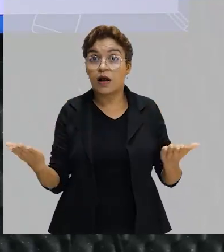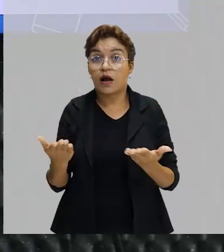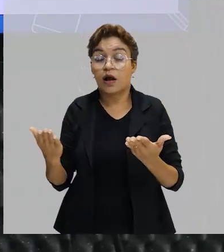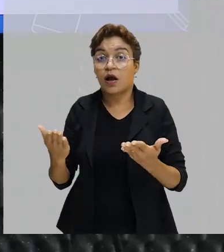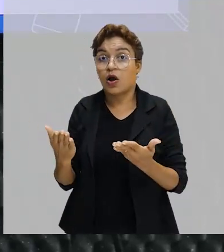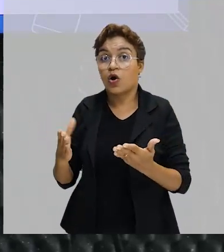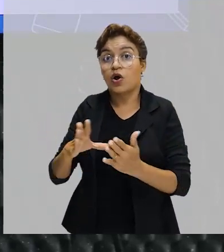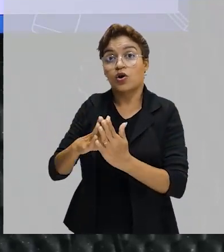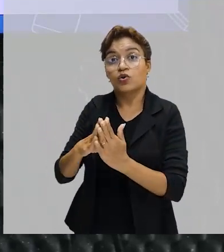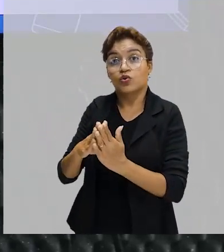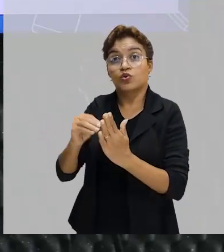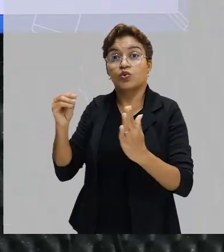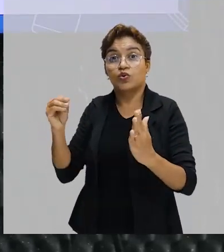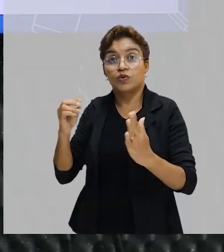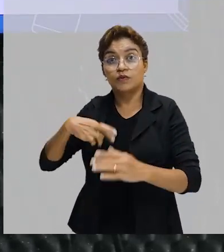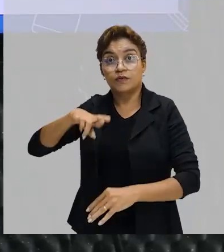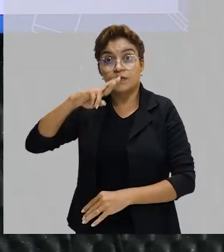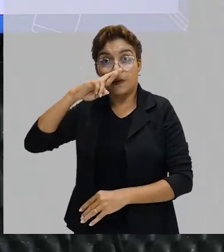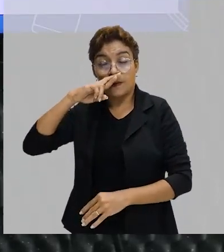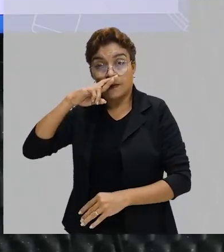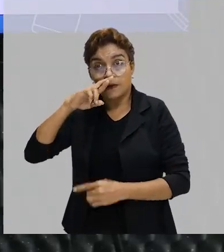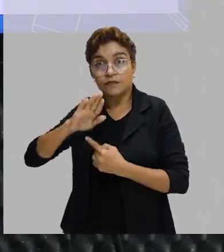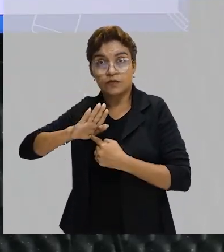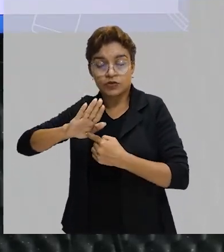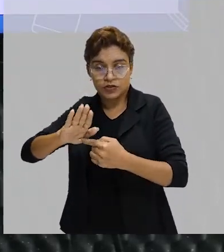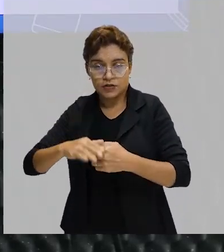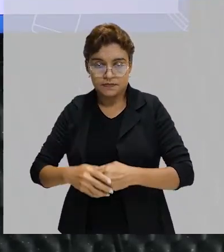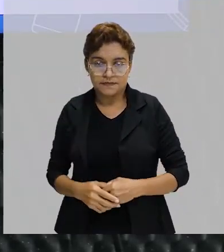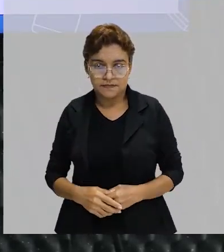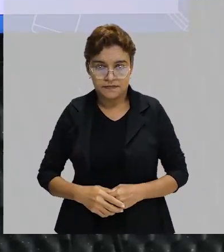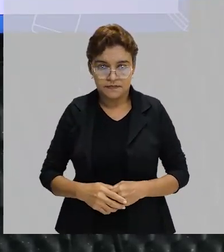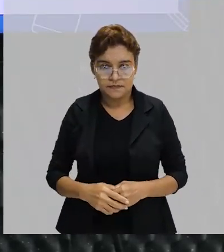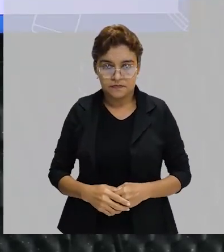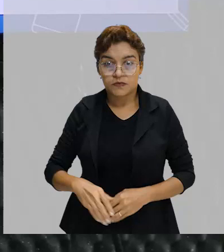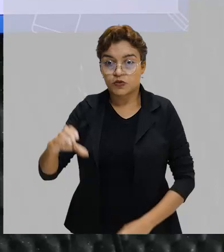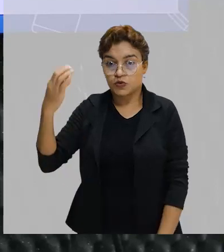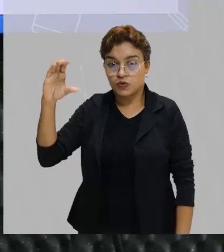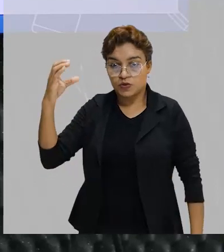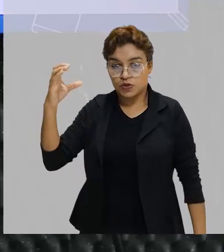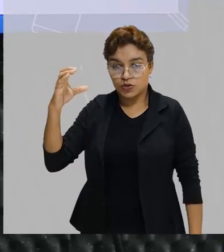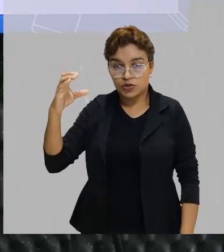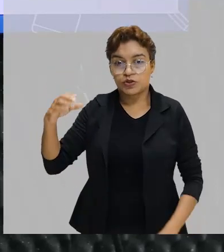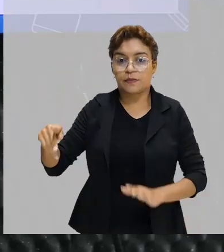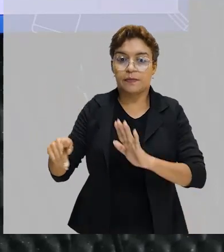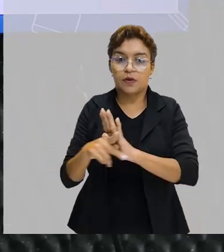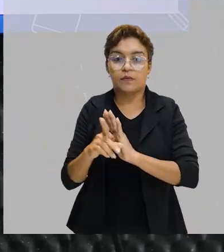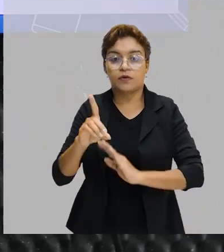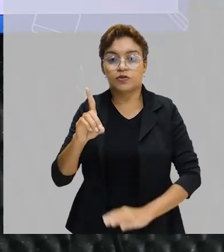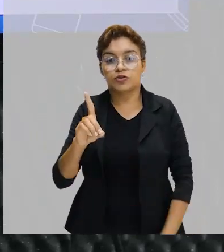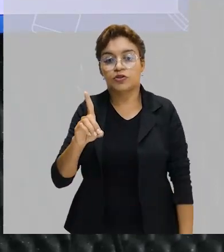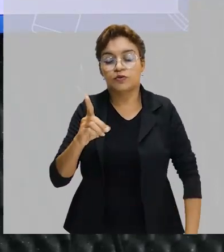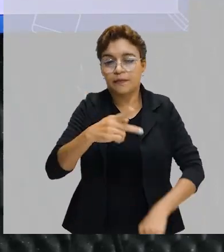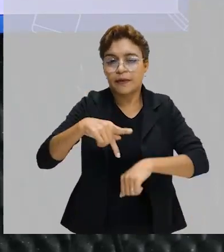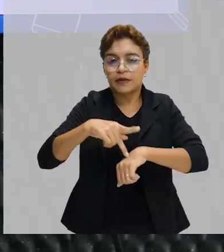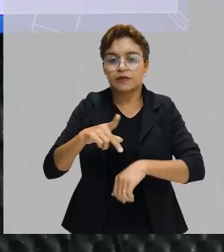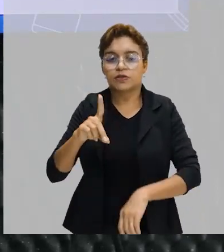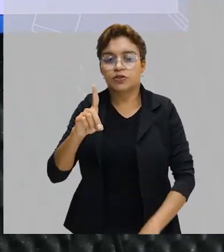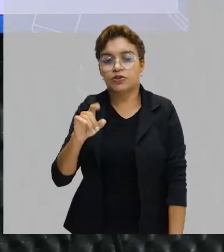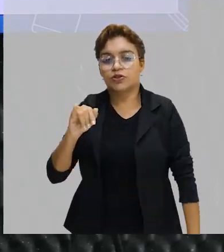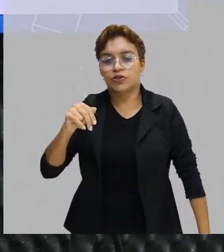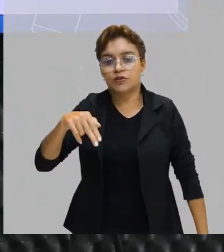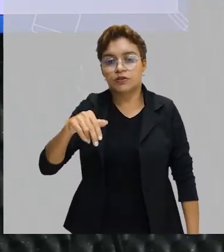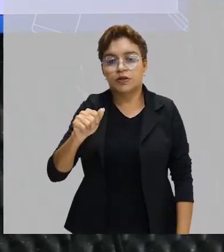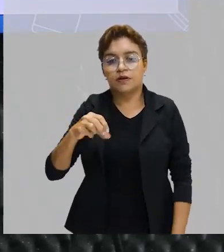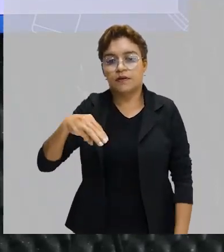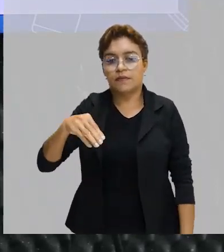de Rutherford-Bohr. O cientista dinamarquês Niels Bohr relacionou as